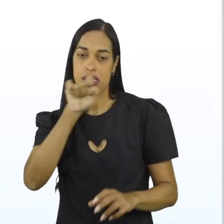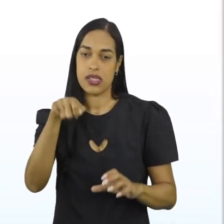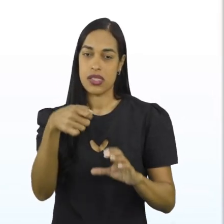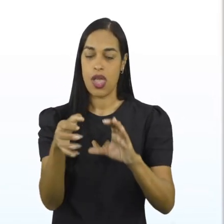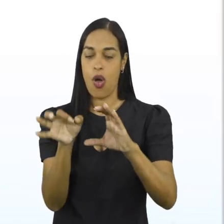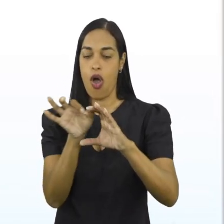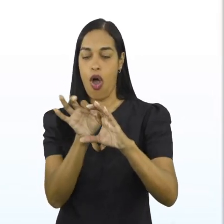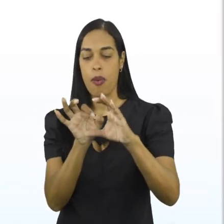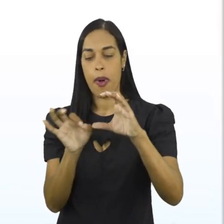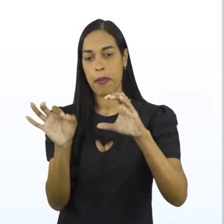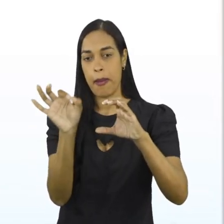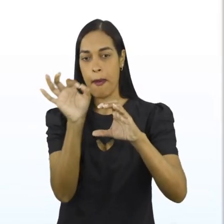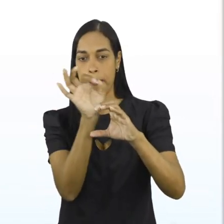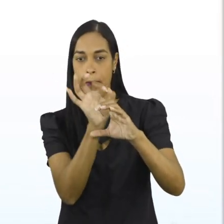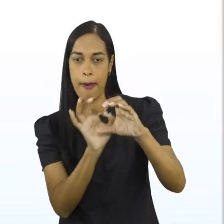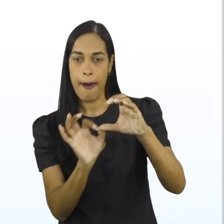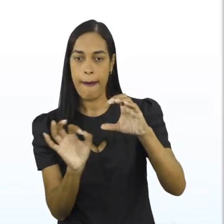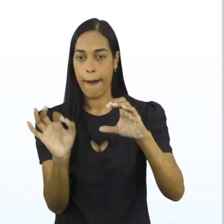Eu tenho as organelas,